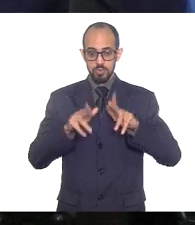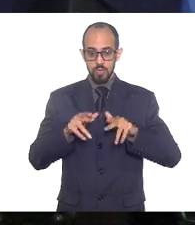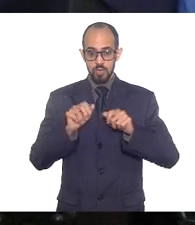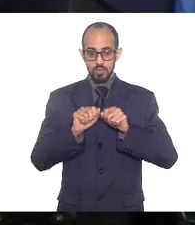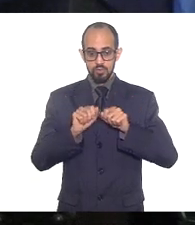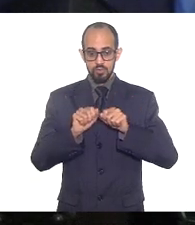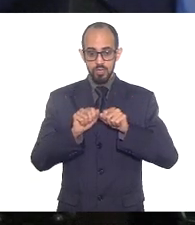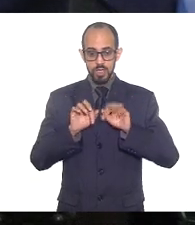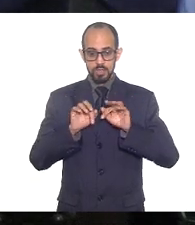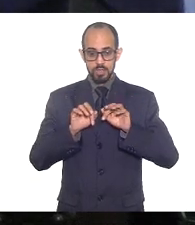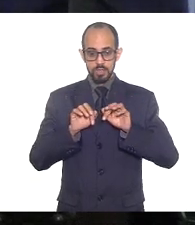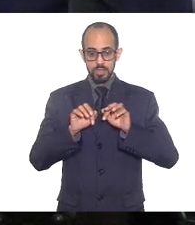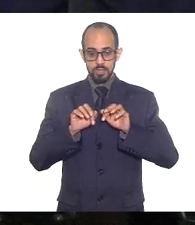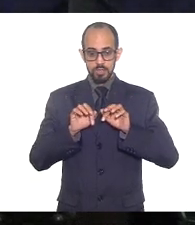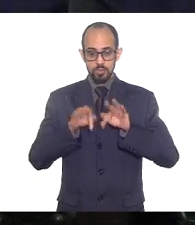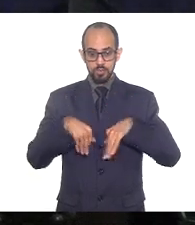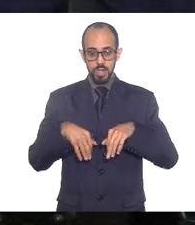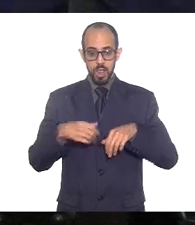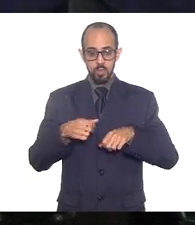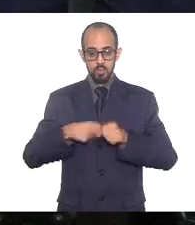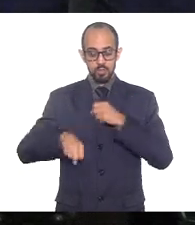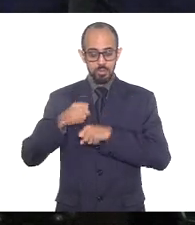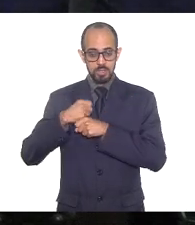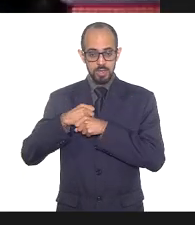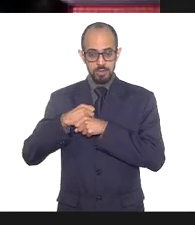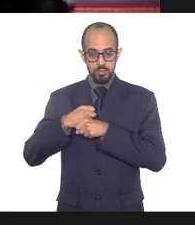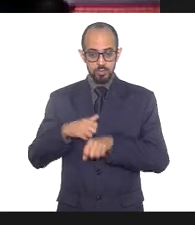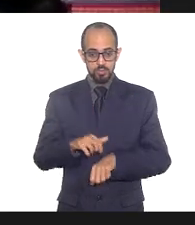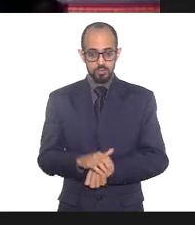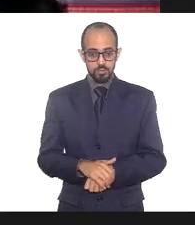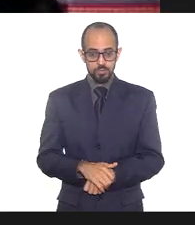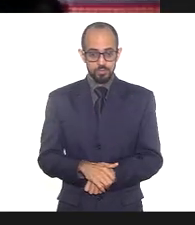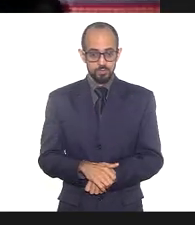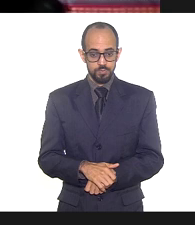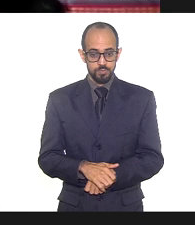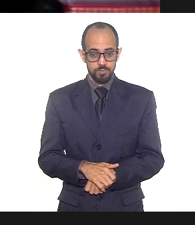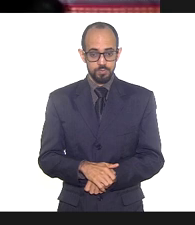passado o resultado Carlos minc